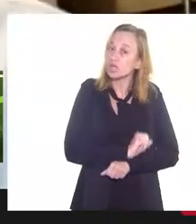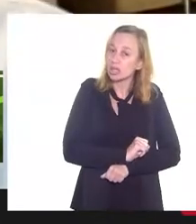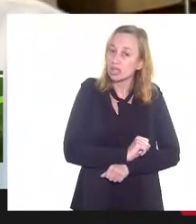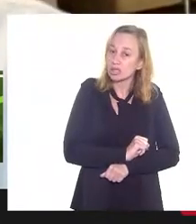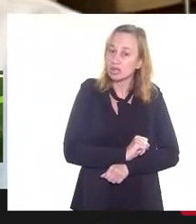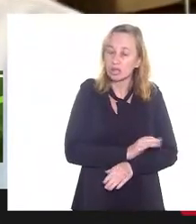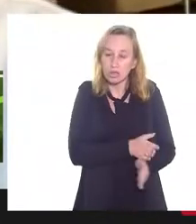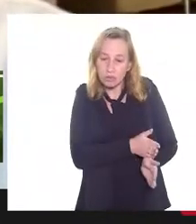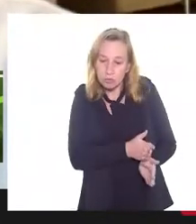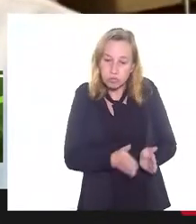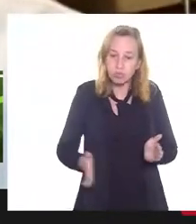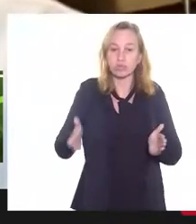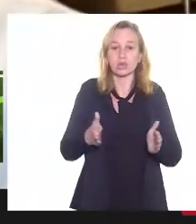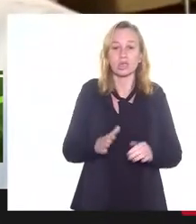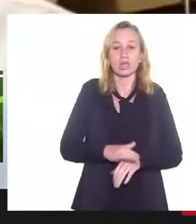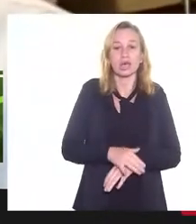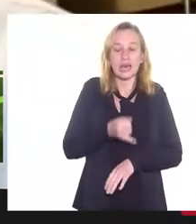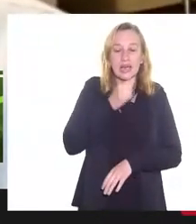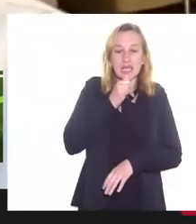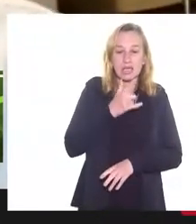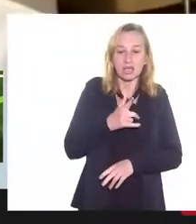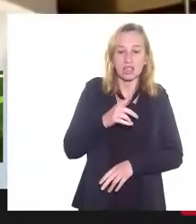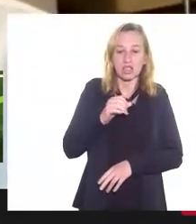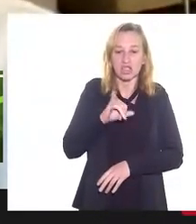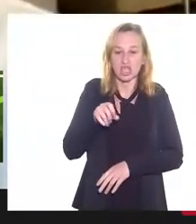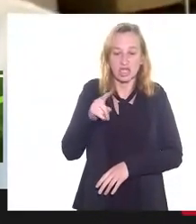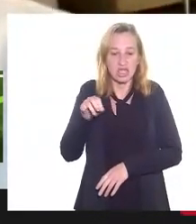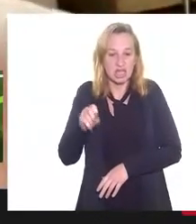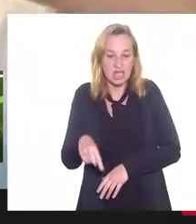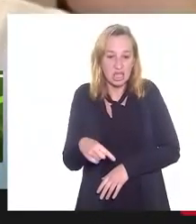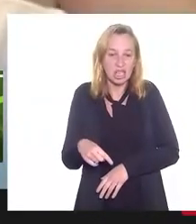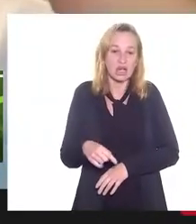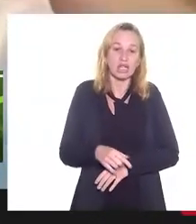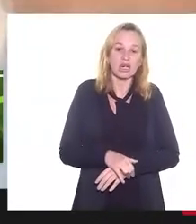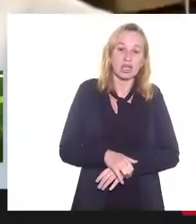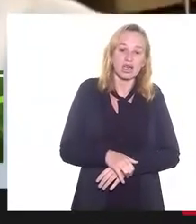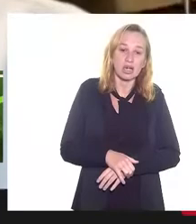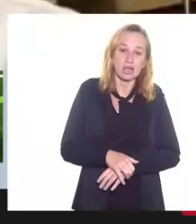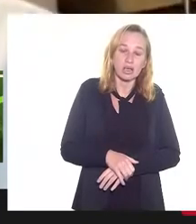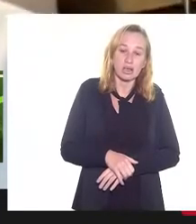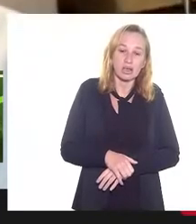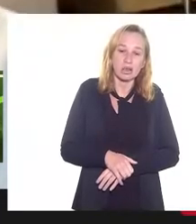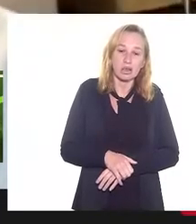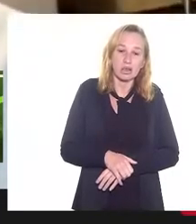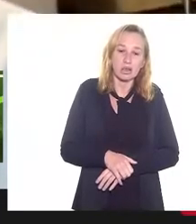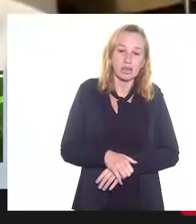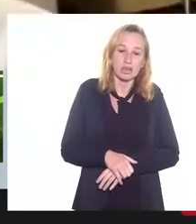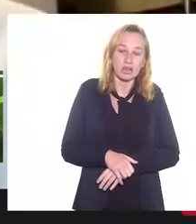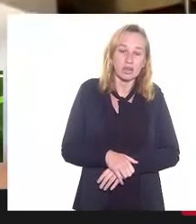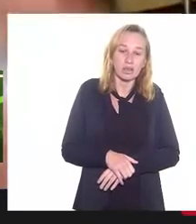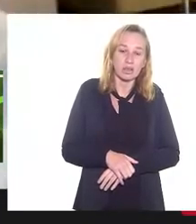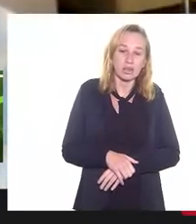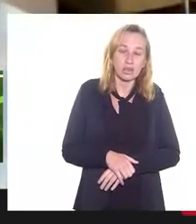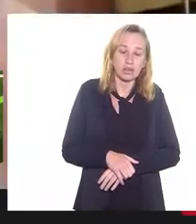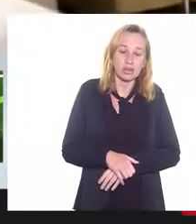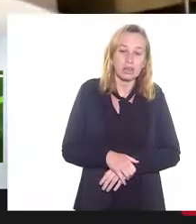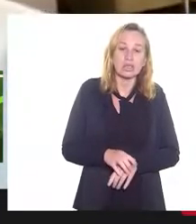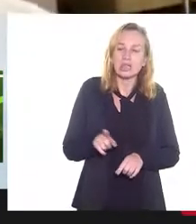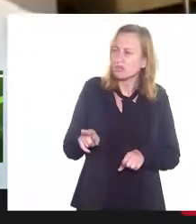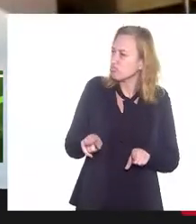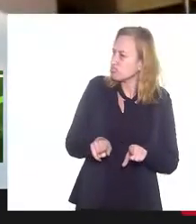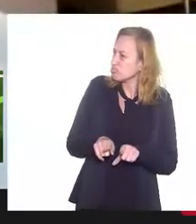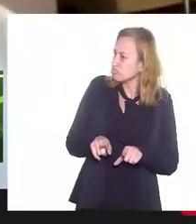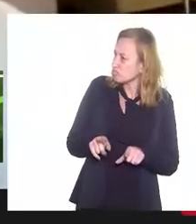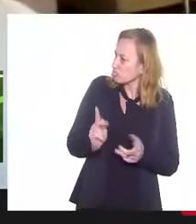tempo todo, por exemplo, o Ganja Sanã falou o seguinte: o Estado está contaminado, etc. Ele também não